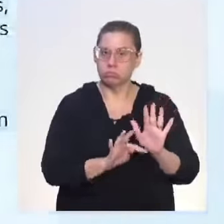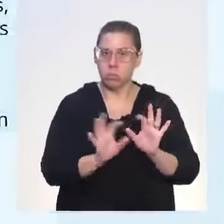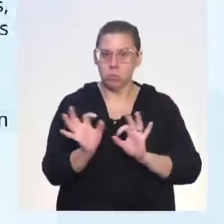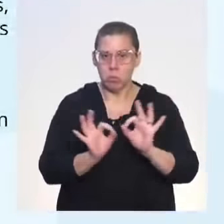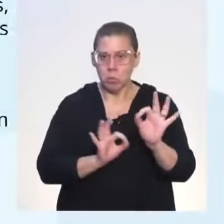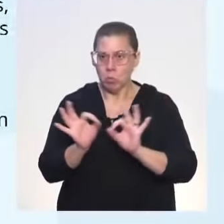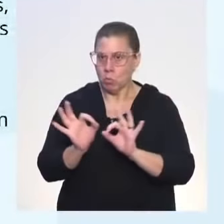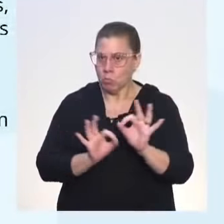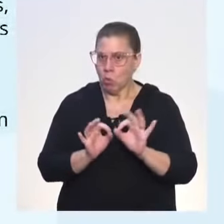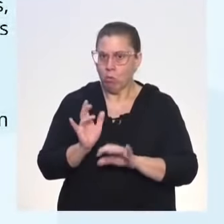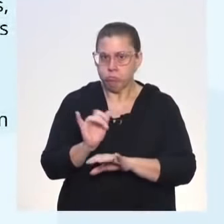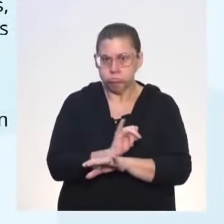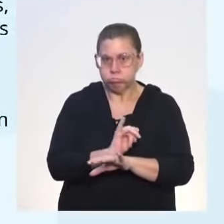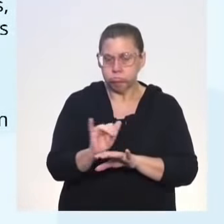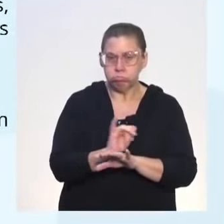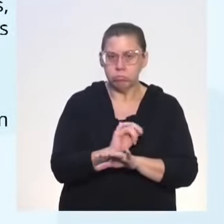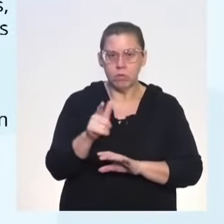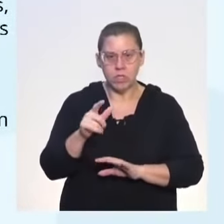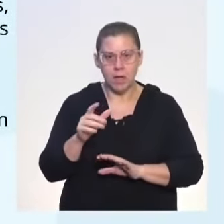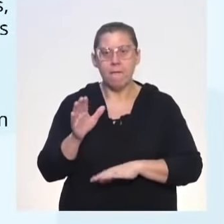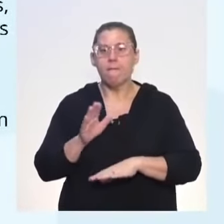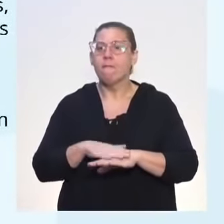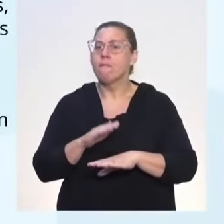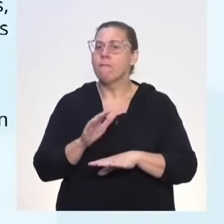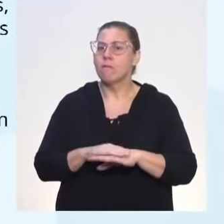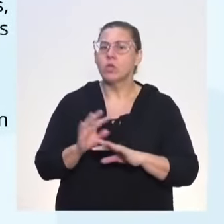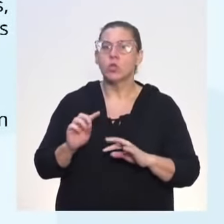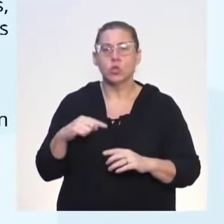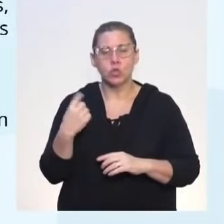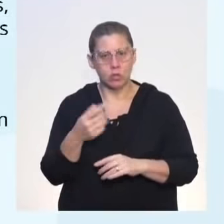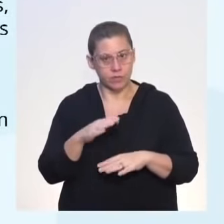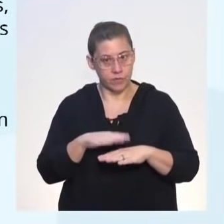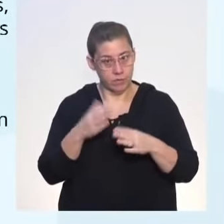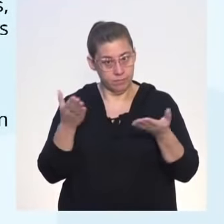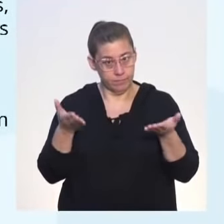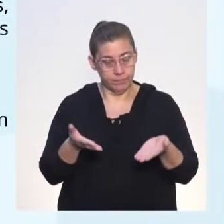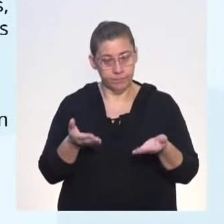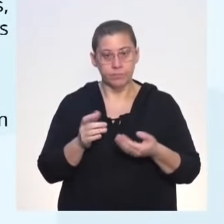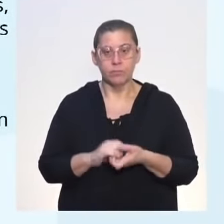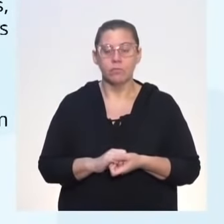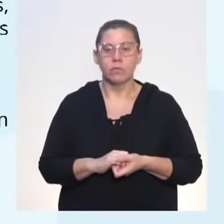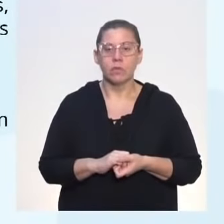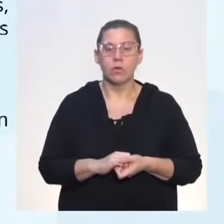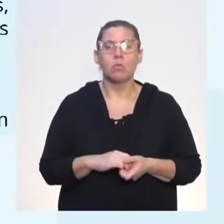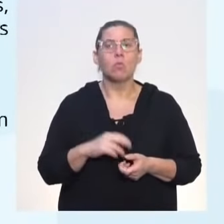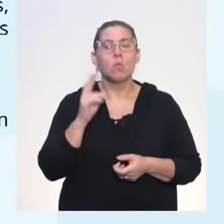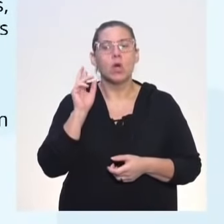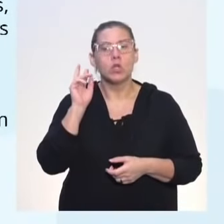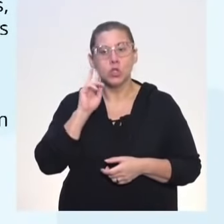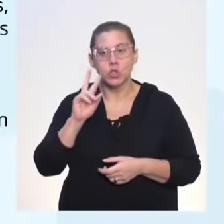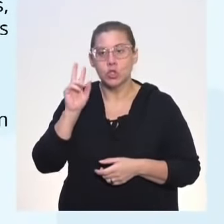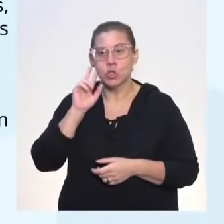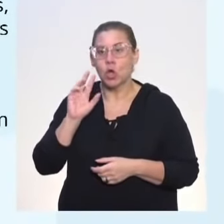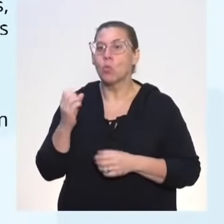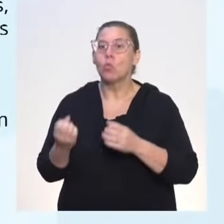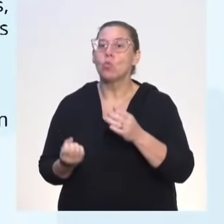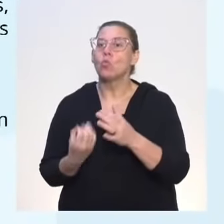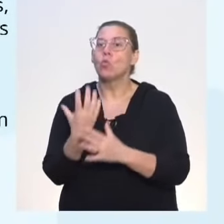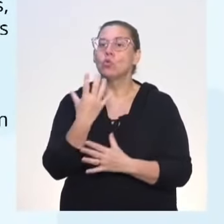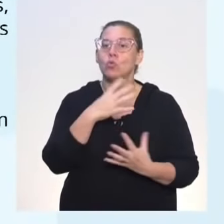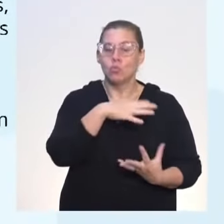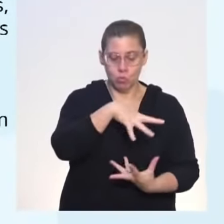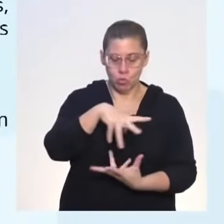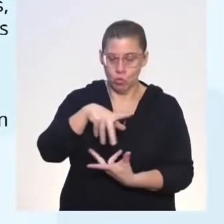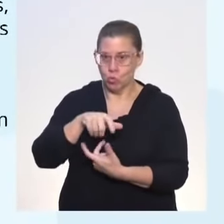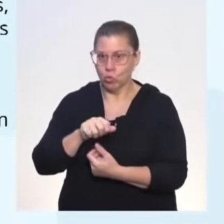tá? Então, vocês irão produzir, a partir do que nós vamos ver hoje, uma lenda sobre o surgimento do mundo